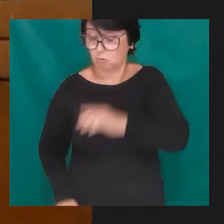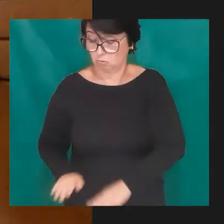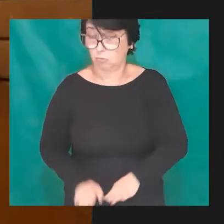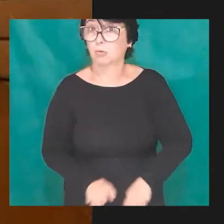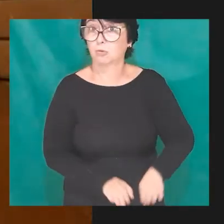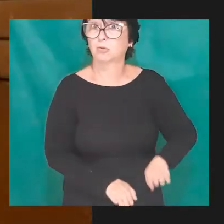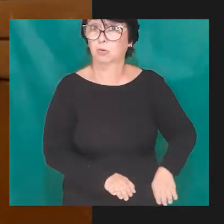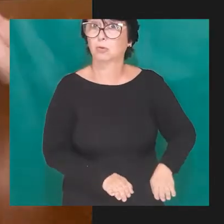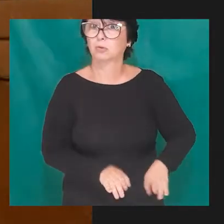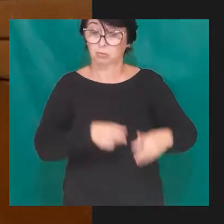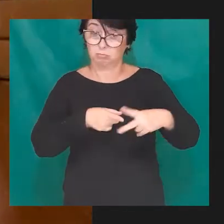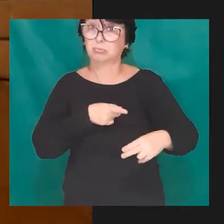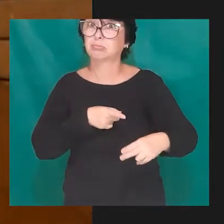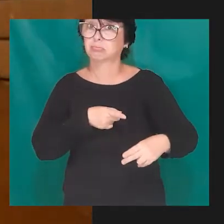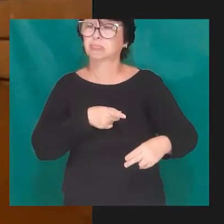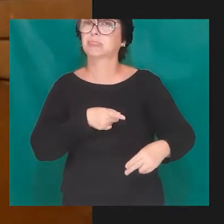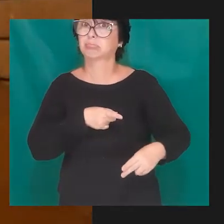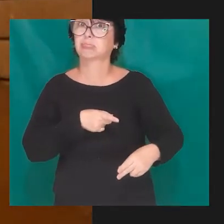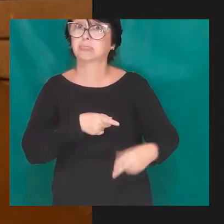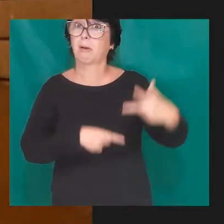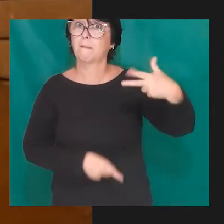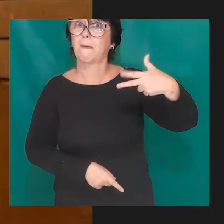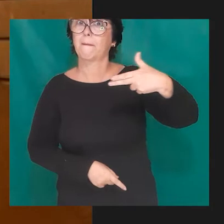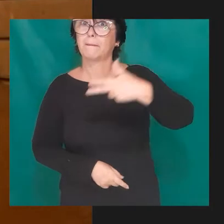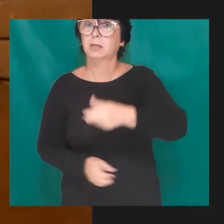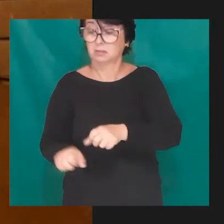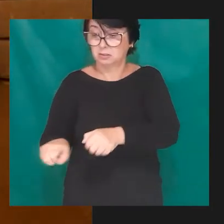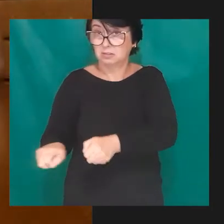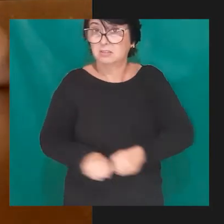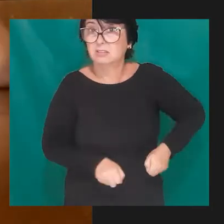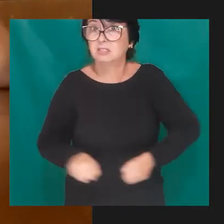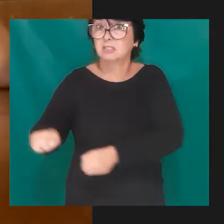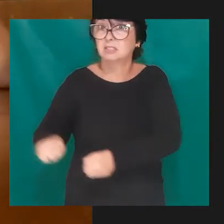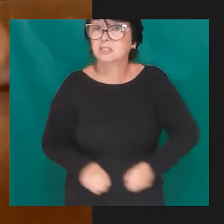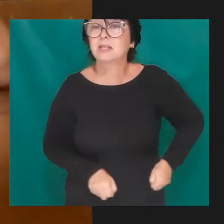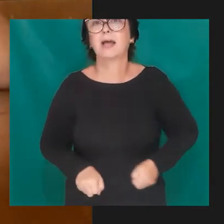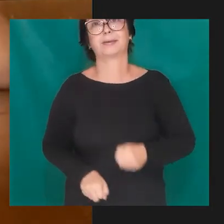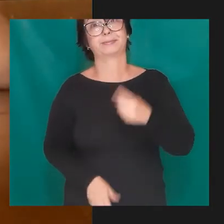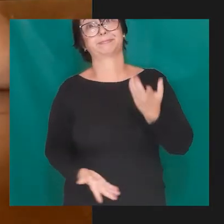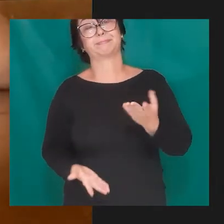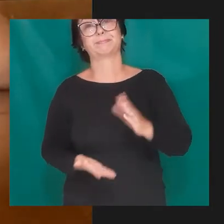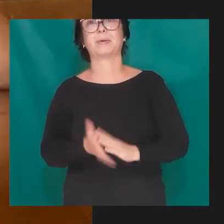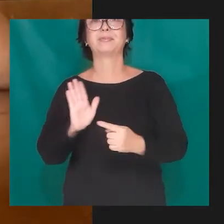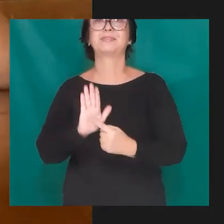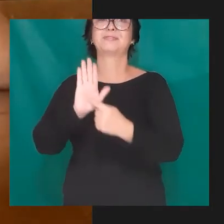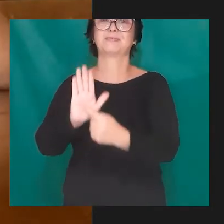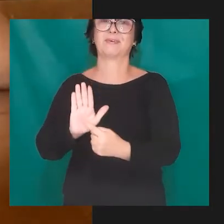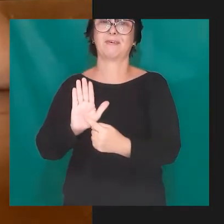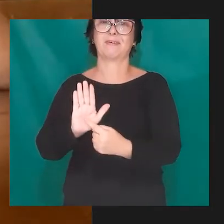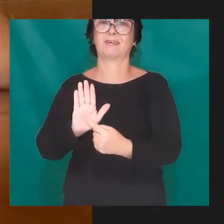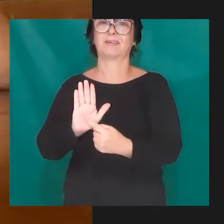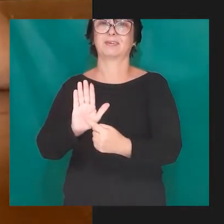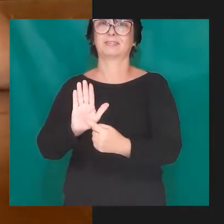crianças poderem usar, até por legislação não poderiam, né? Então, mas o que, que a gente mostra? A gente